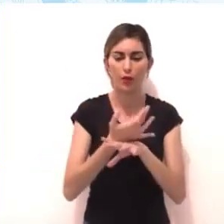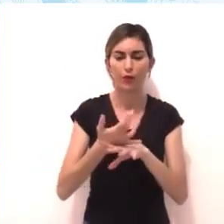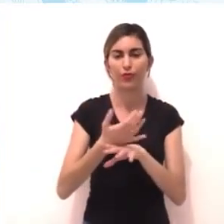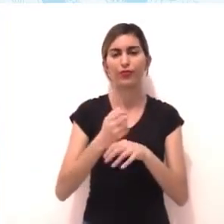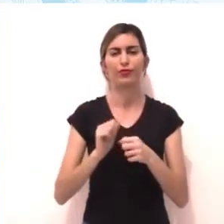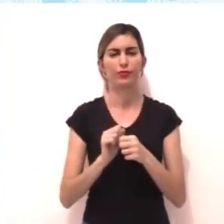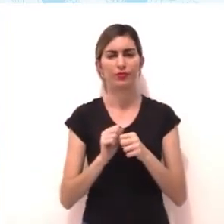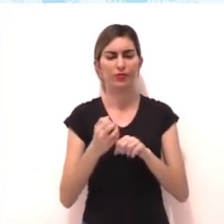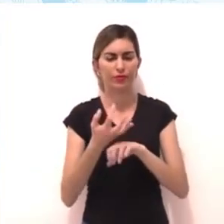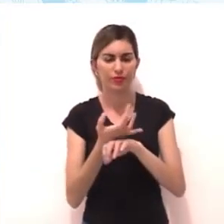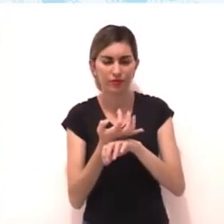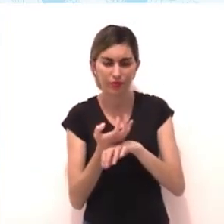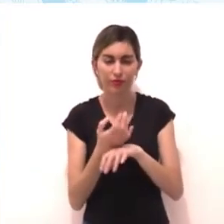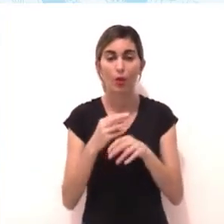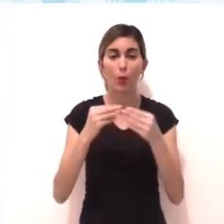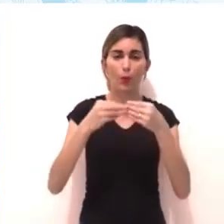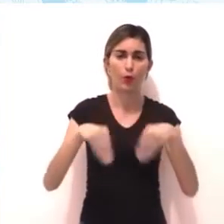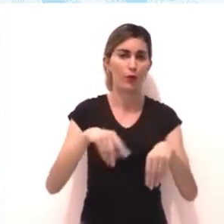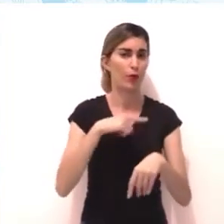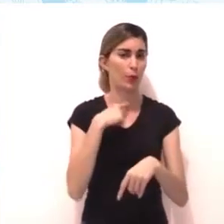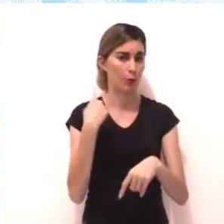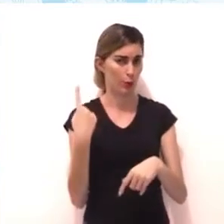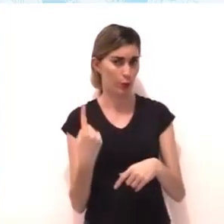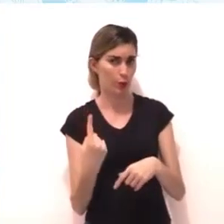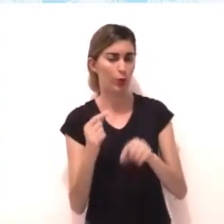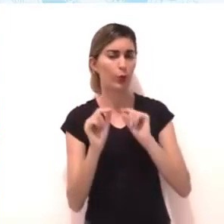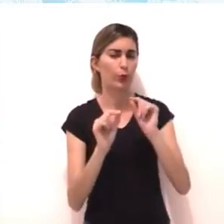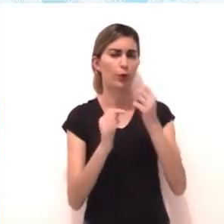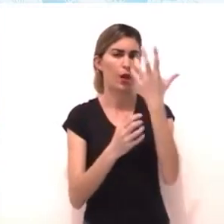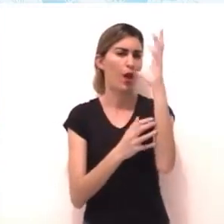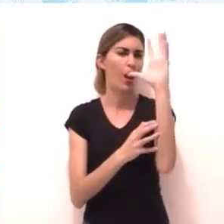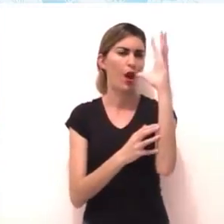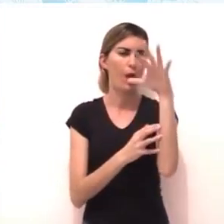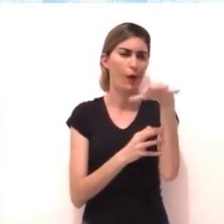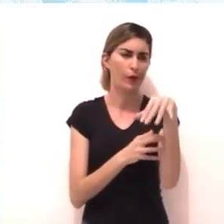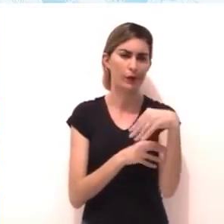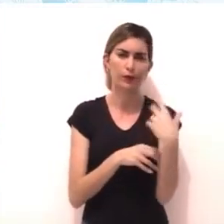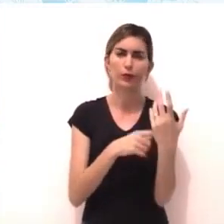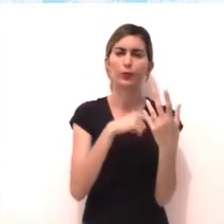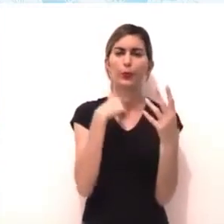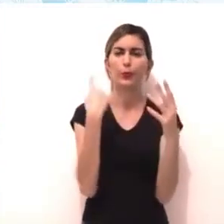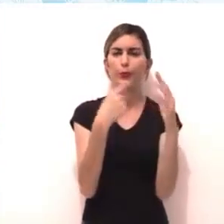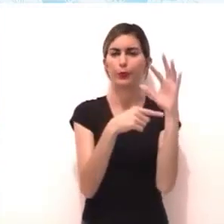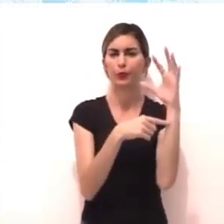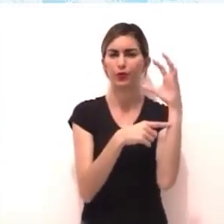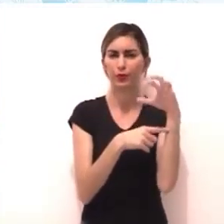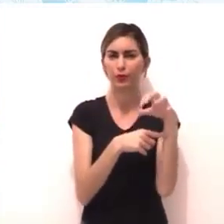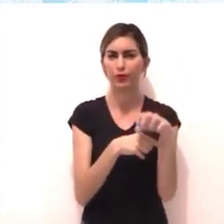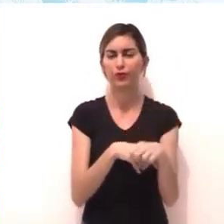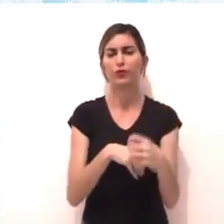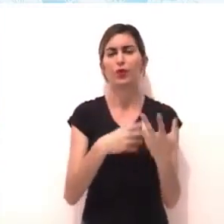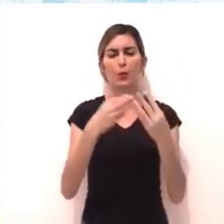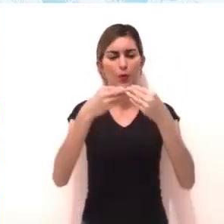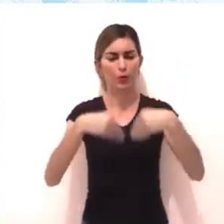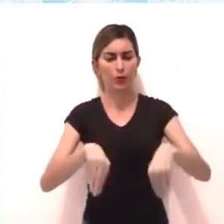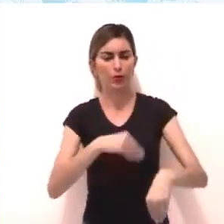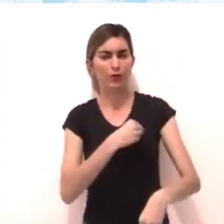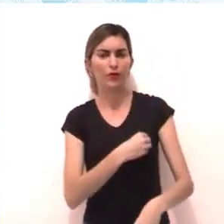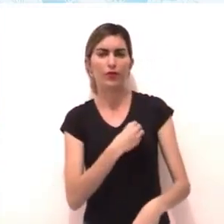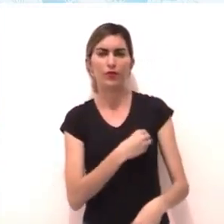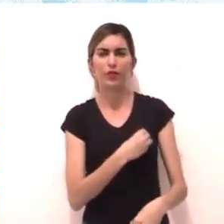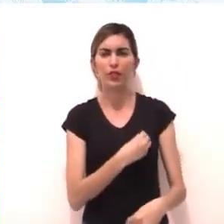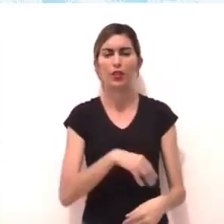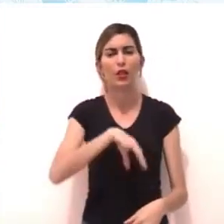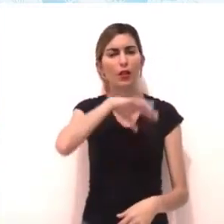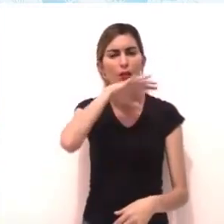Esse fenômeno, ele provoca a morte de plantas, traz bastante prejuízo para a vida no nosso planeta,